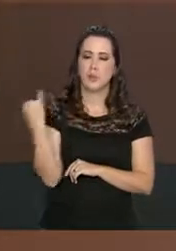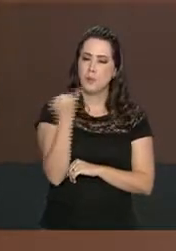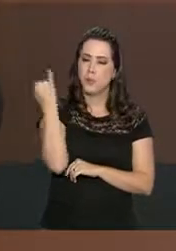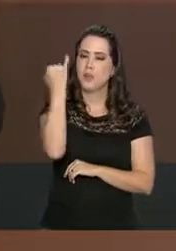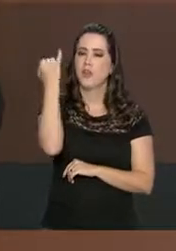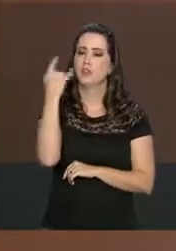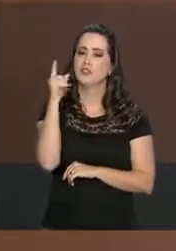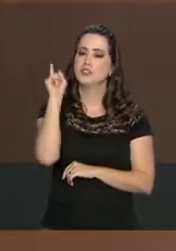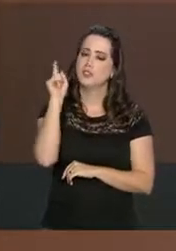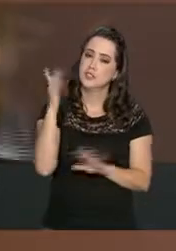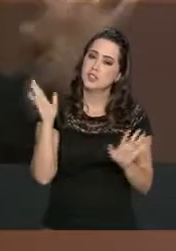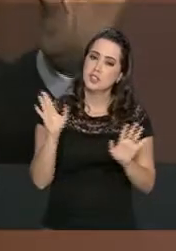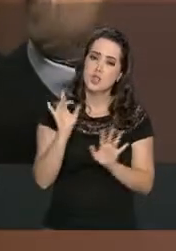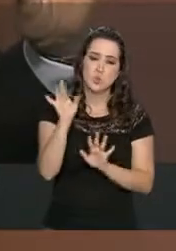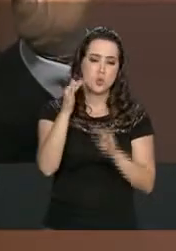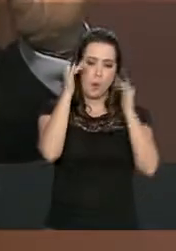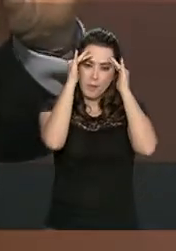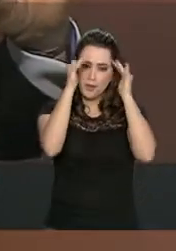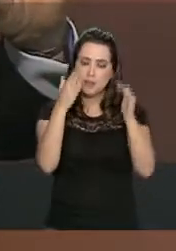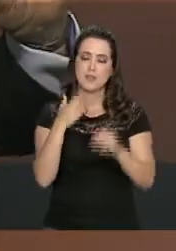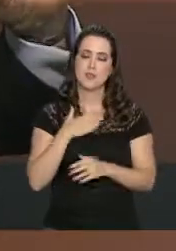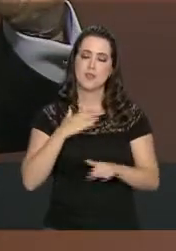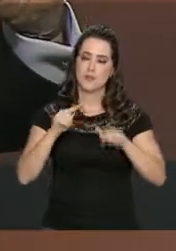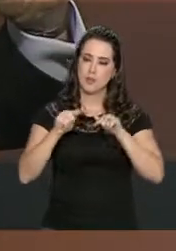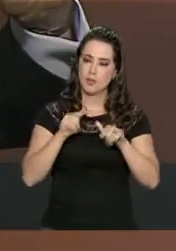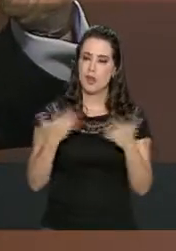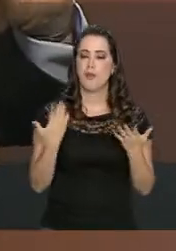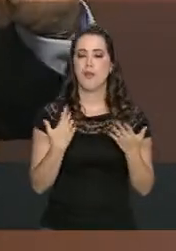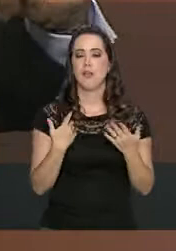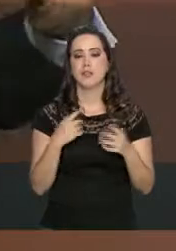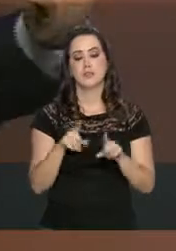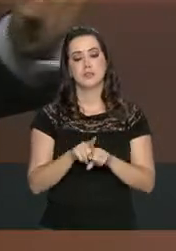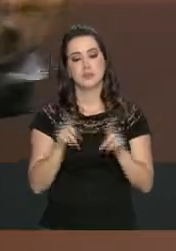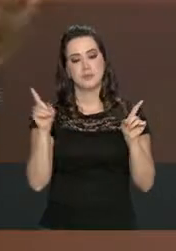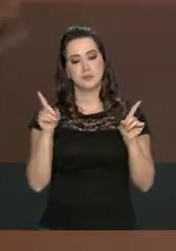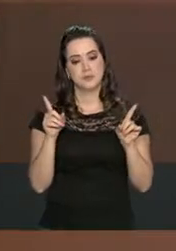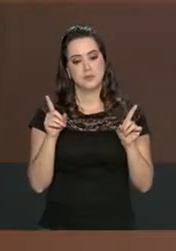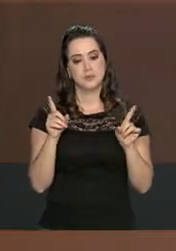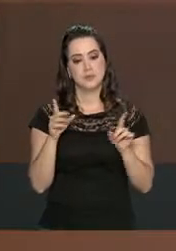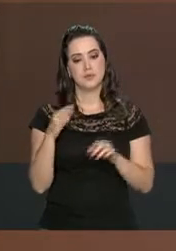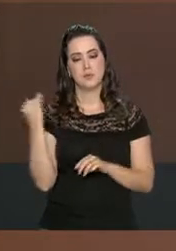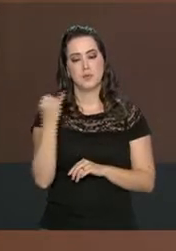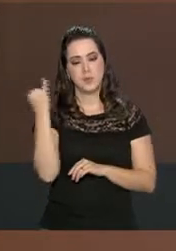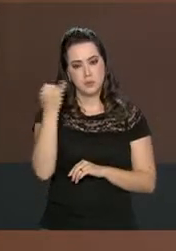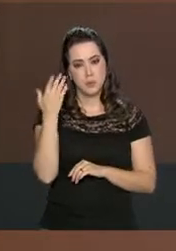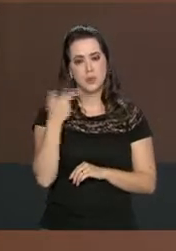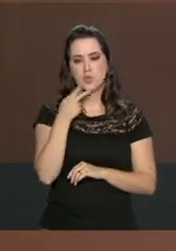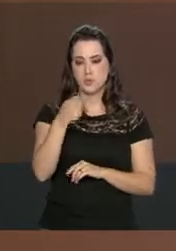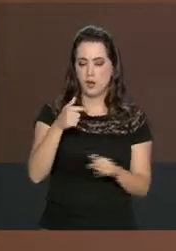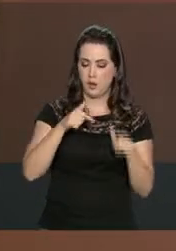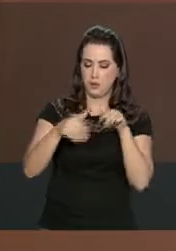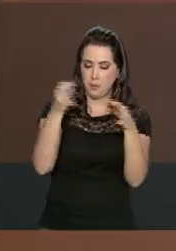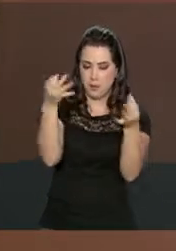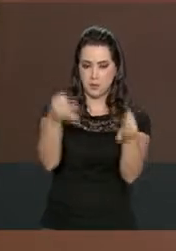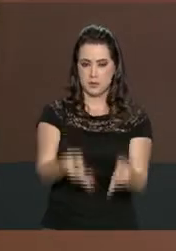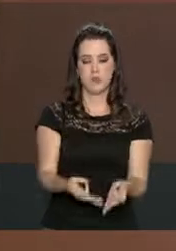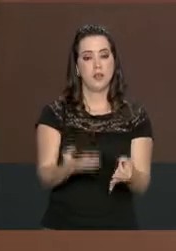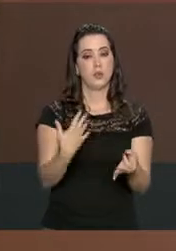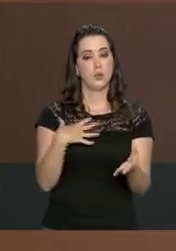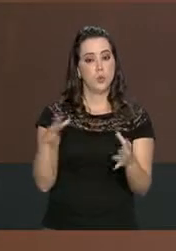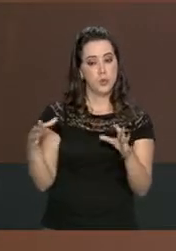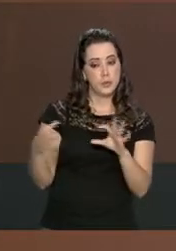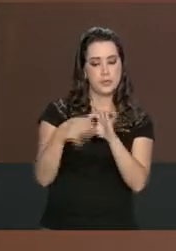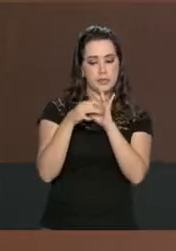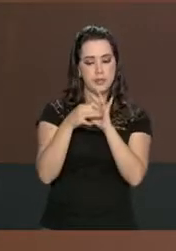E não é verdade. Eu só cumpri o meu dever. Só cumpri o meu dever, não é? Mas cumpri o meu dever, não é?